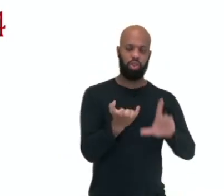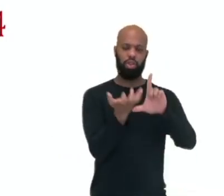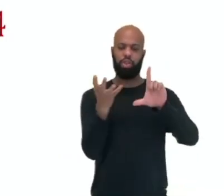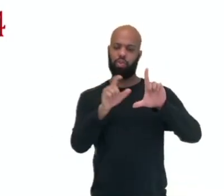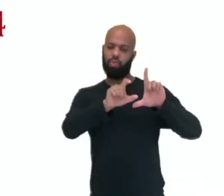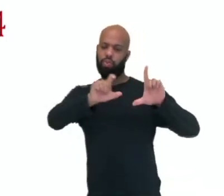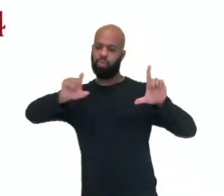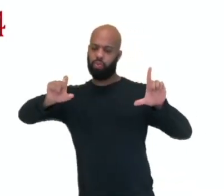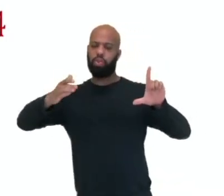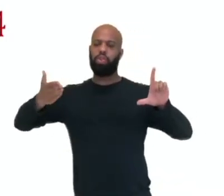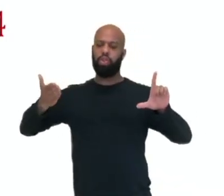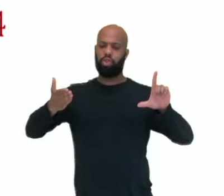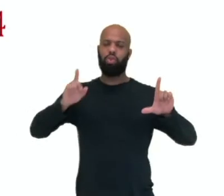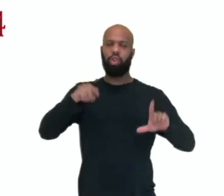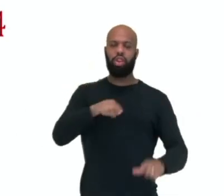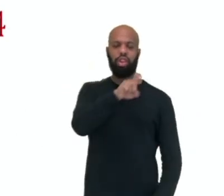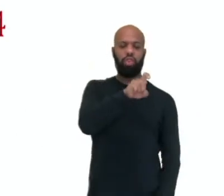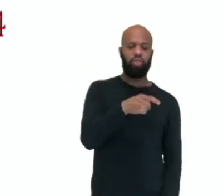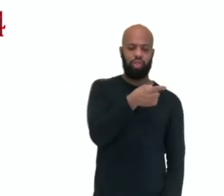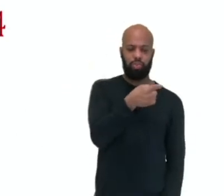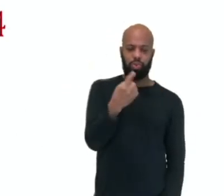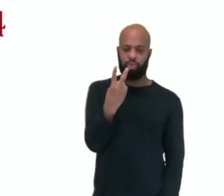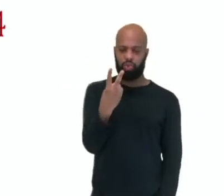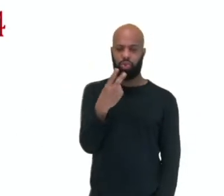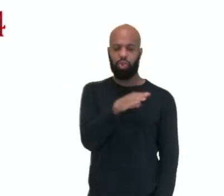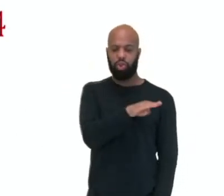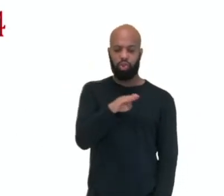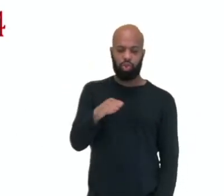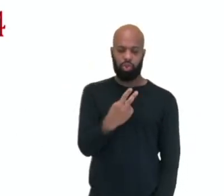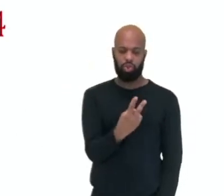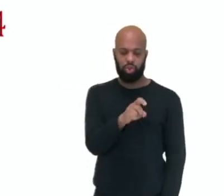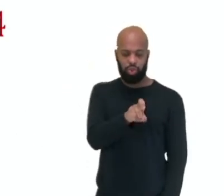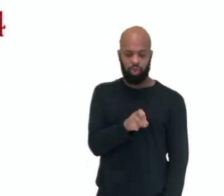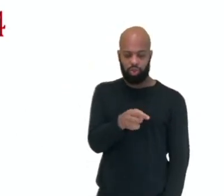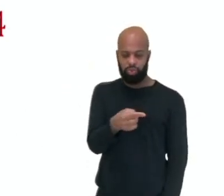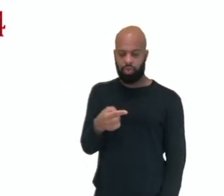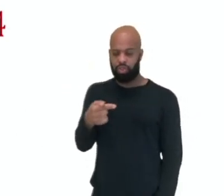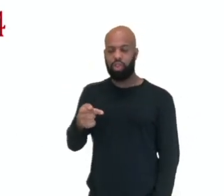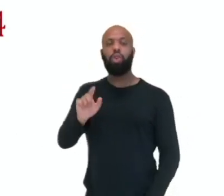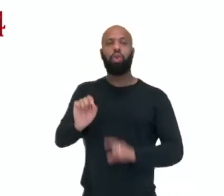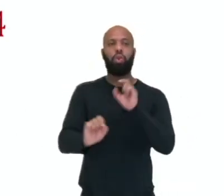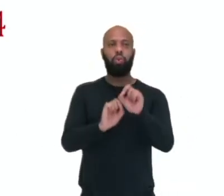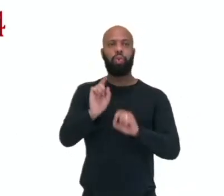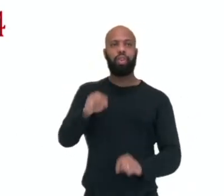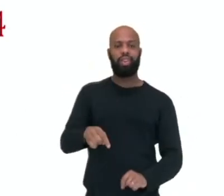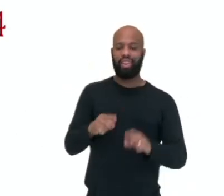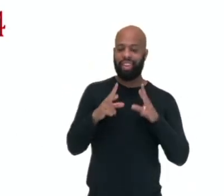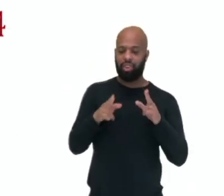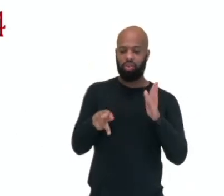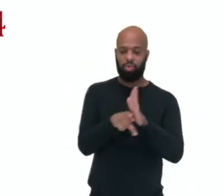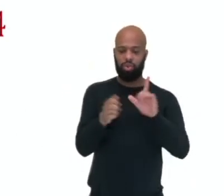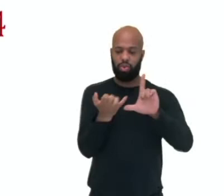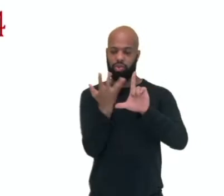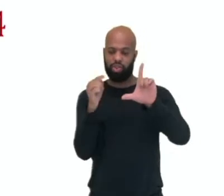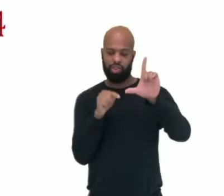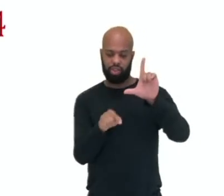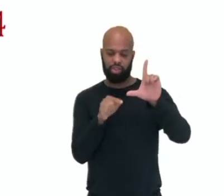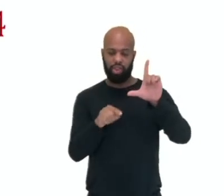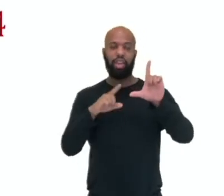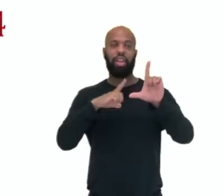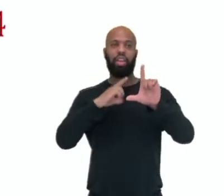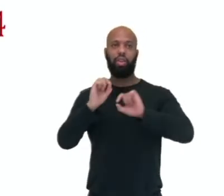que nesse caso é x menos 2 sobre 2x menos 7, vai ser igual à minha base elevada ao expoente